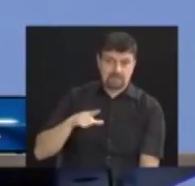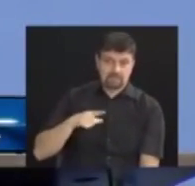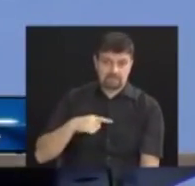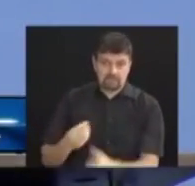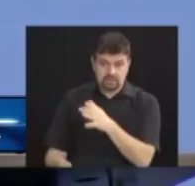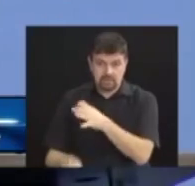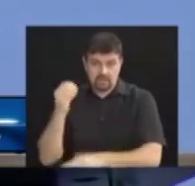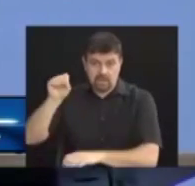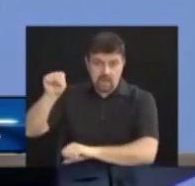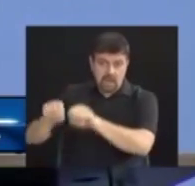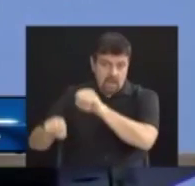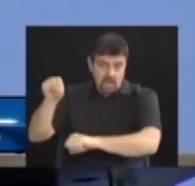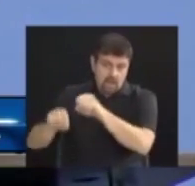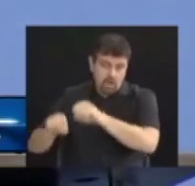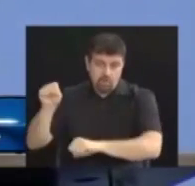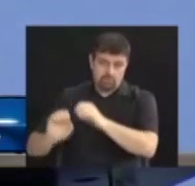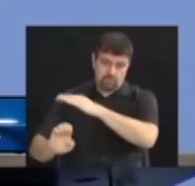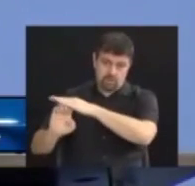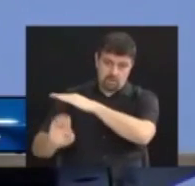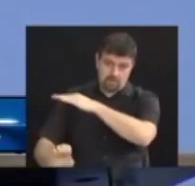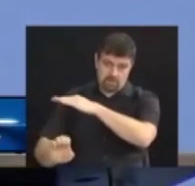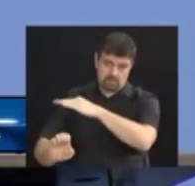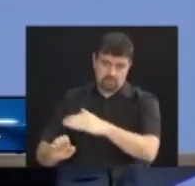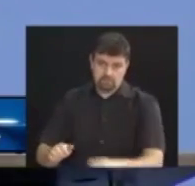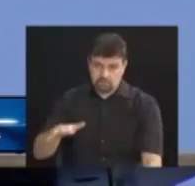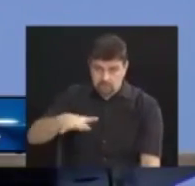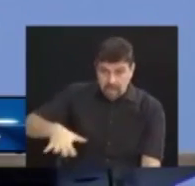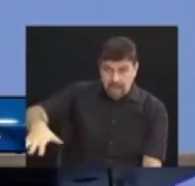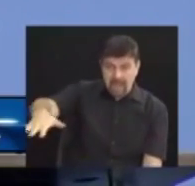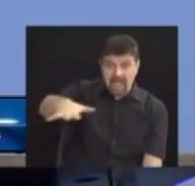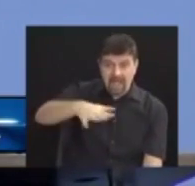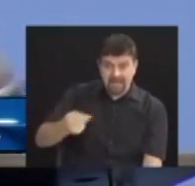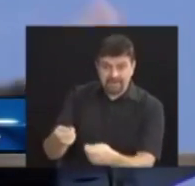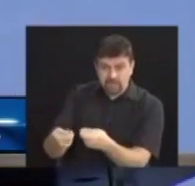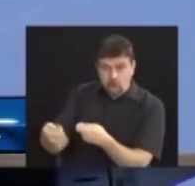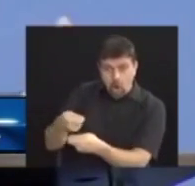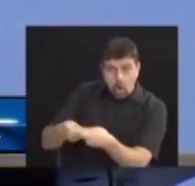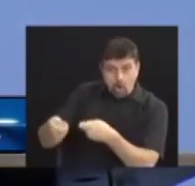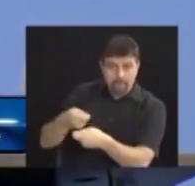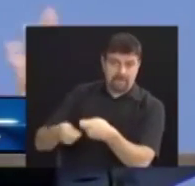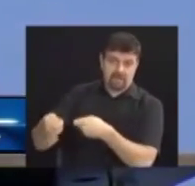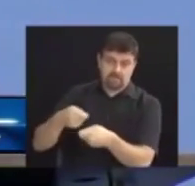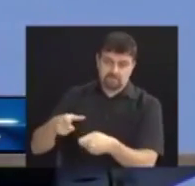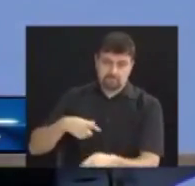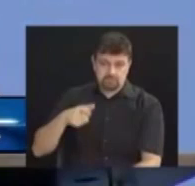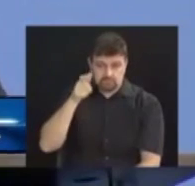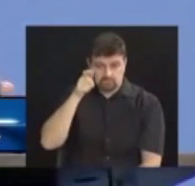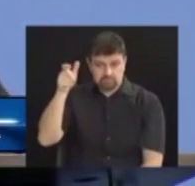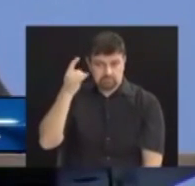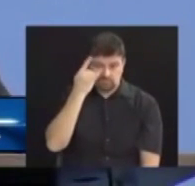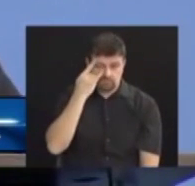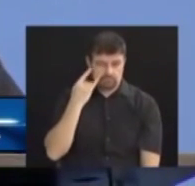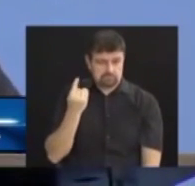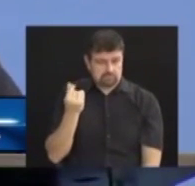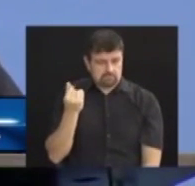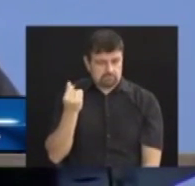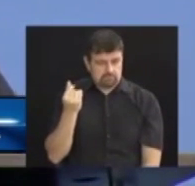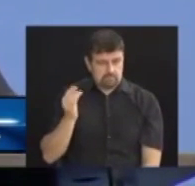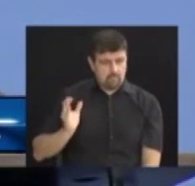região, que é a transformação daquilo ali numa zona que vai dar vazão aos interesses econômicos que